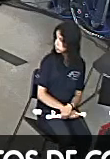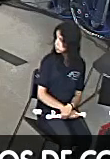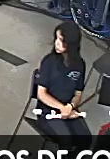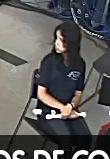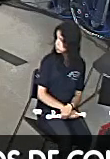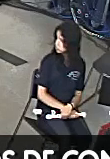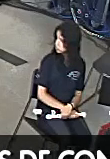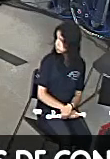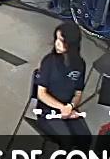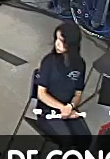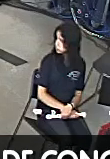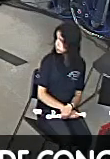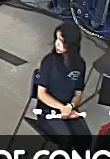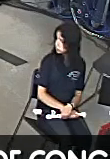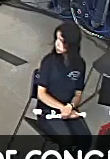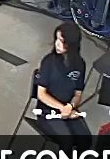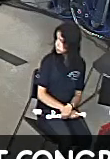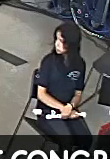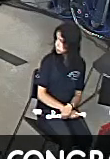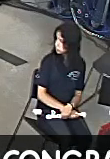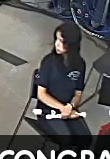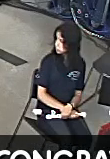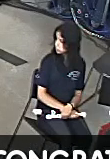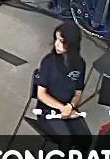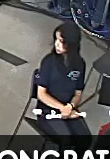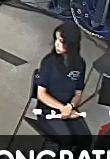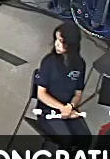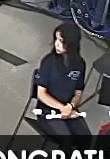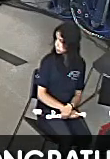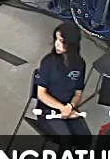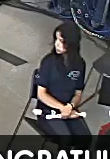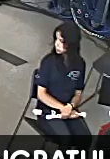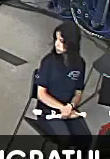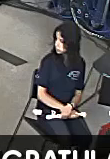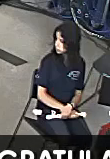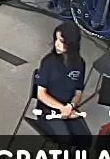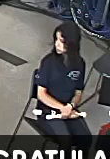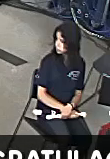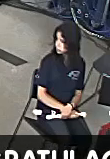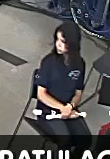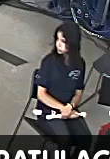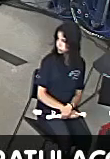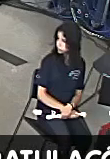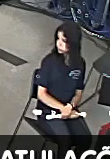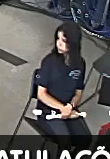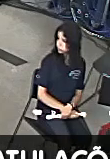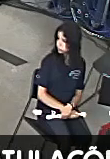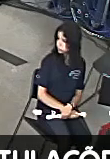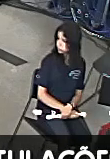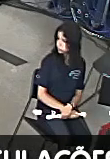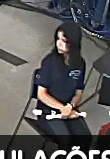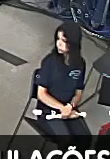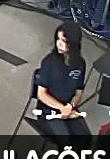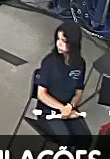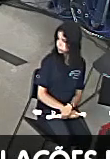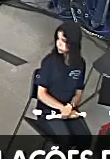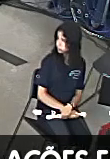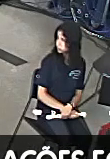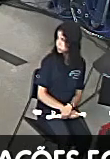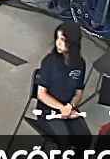a tantas pessoas que são partícipes nesta história dos 50 anos, aqui representadas, nesta